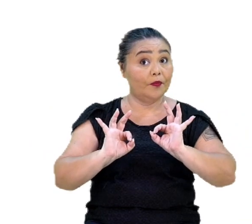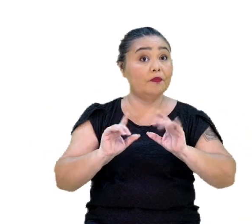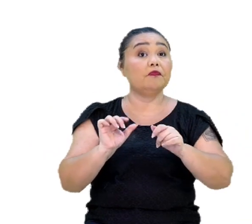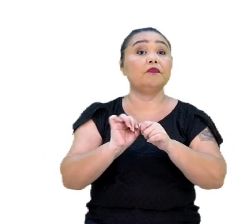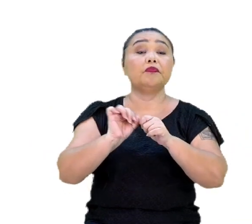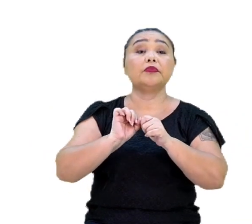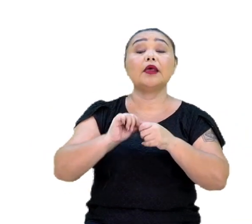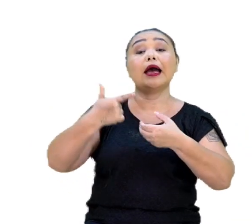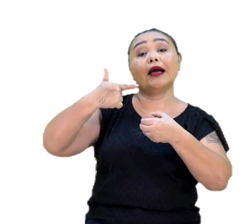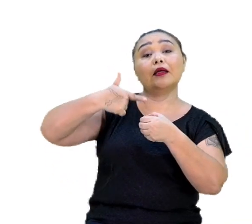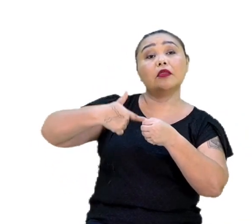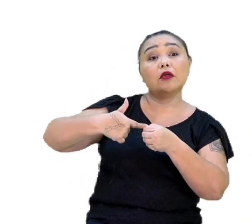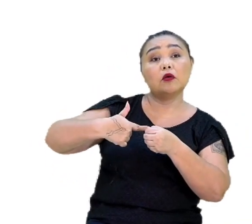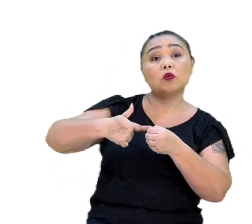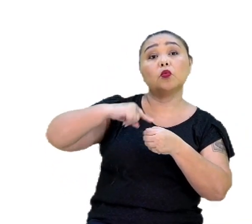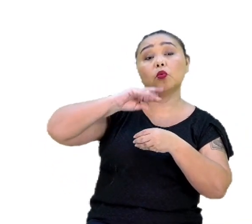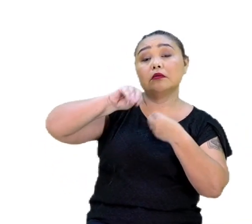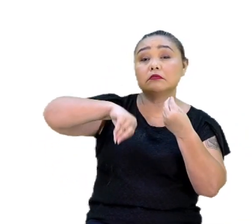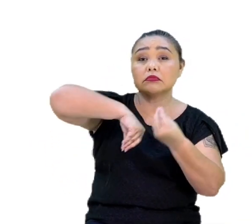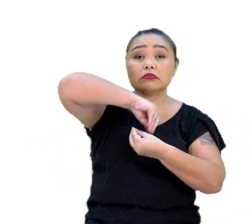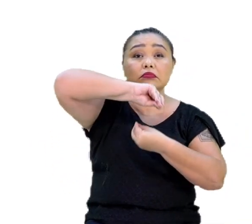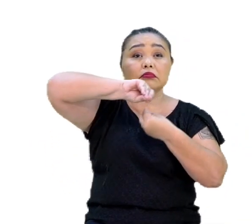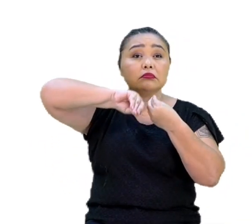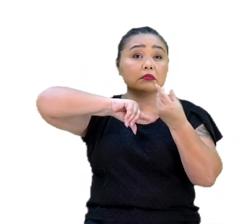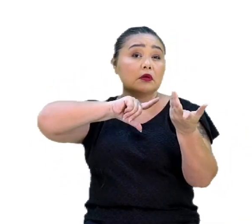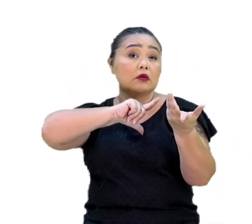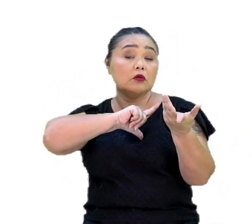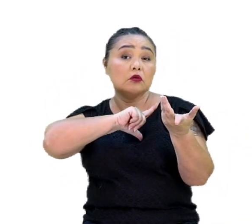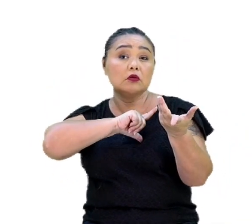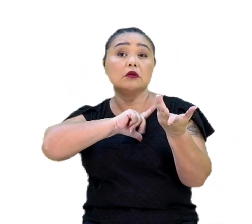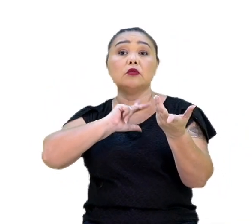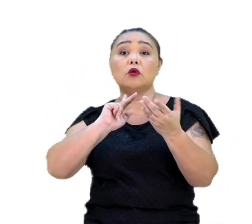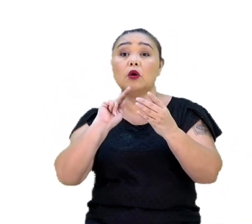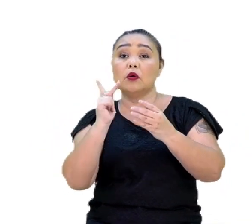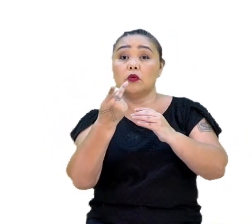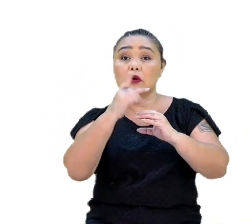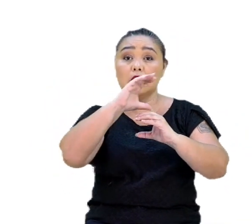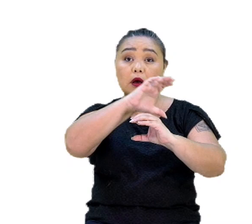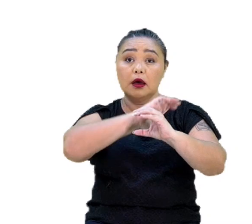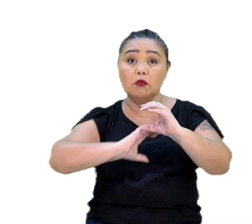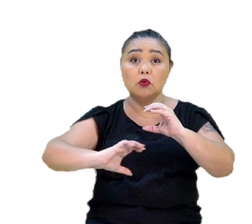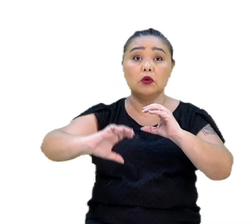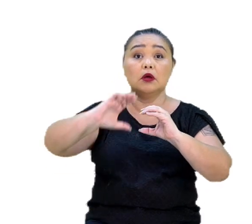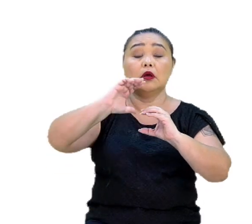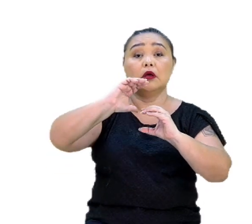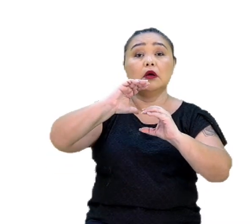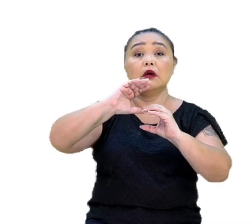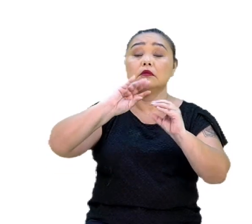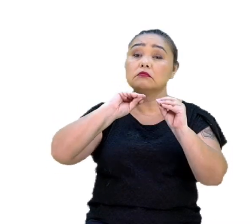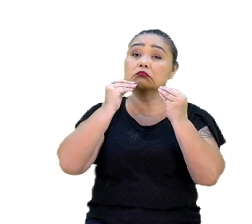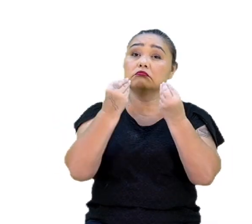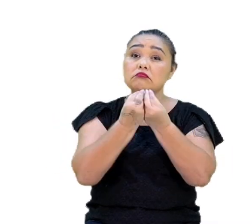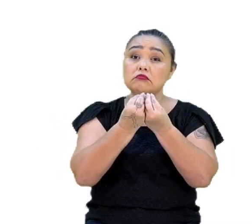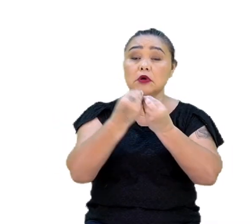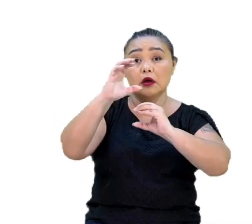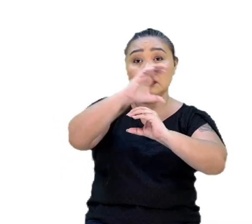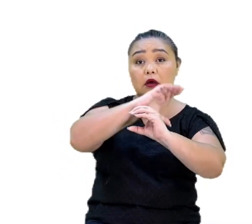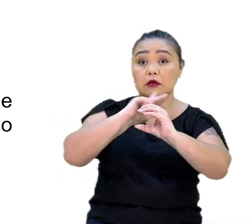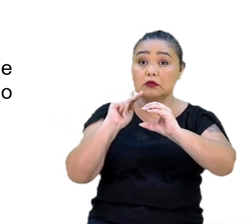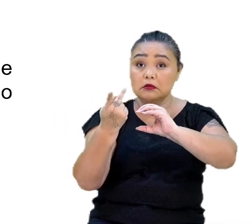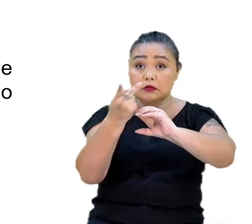gasolina, é um tipo de mistura, onde a gente tem mistura de hidrocarbonetos, que são formadas por carbono e